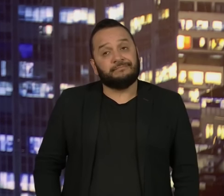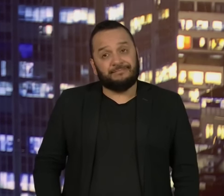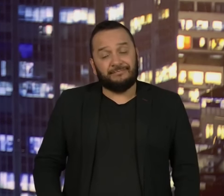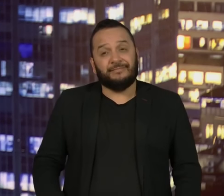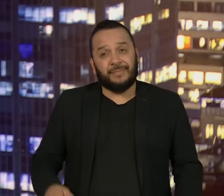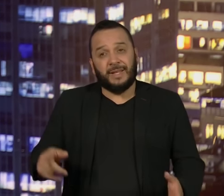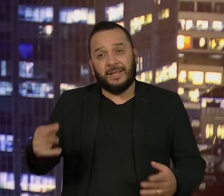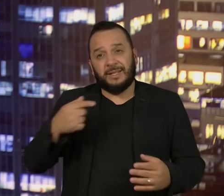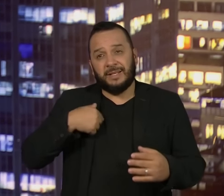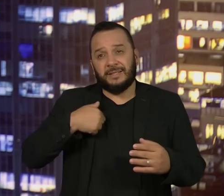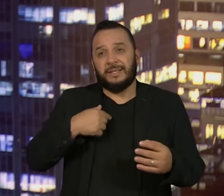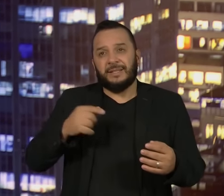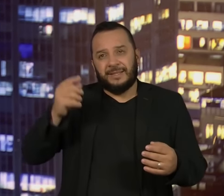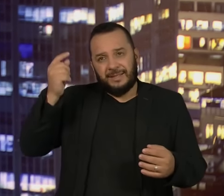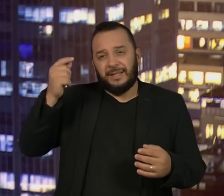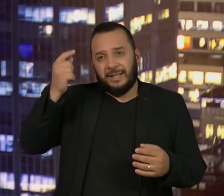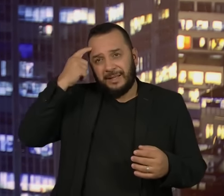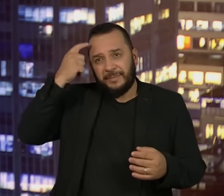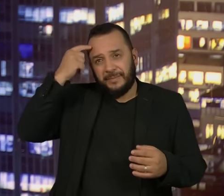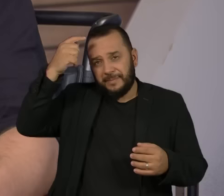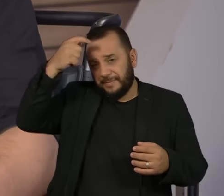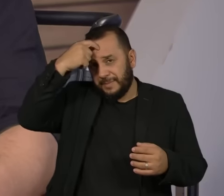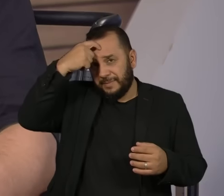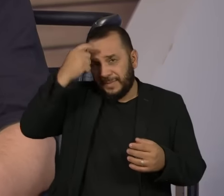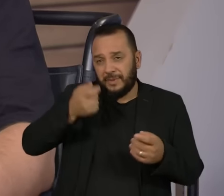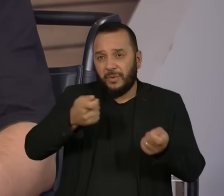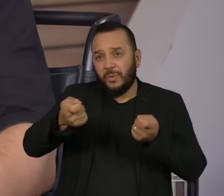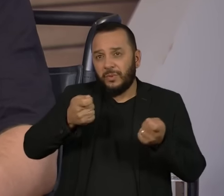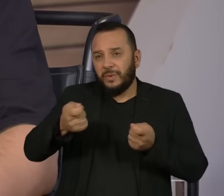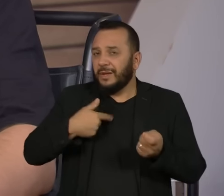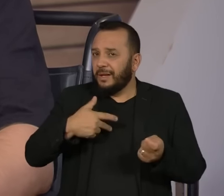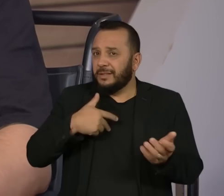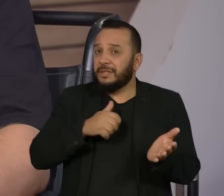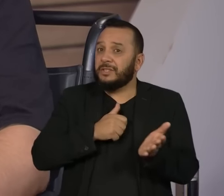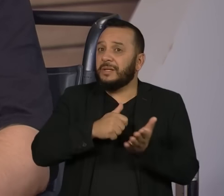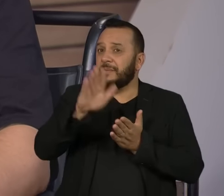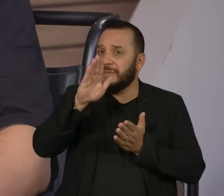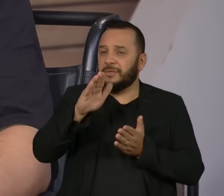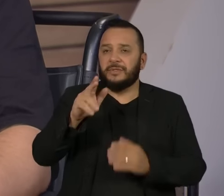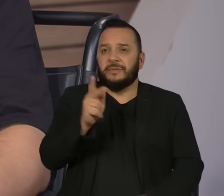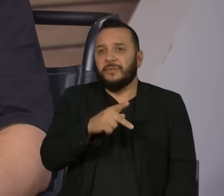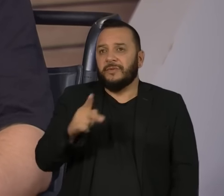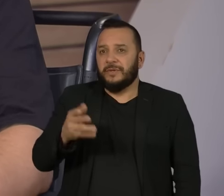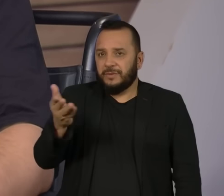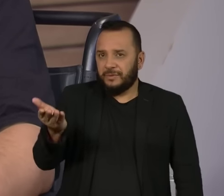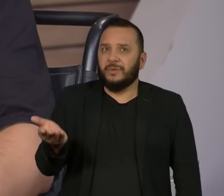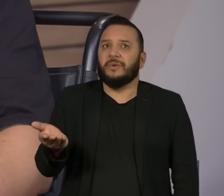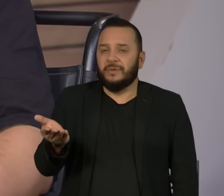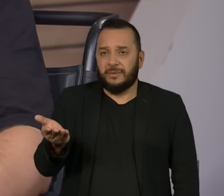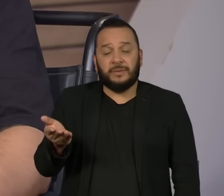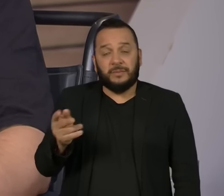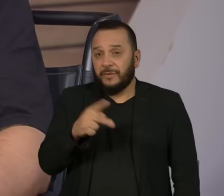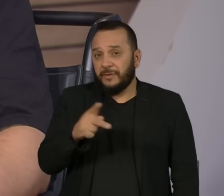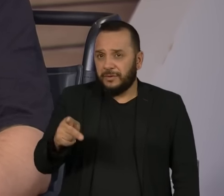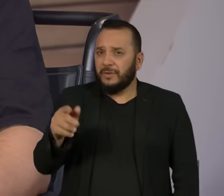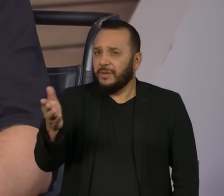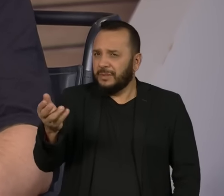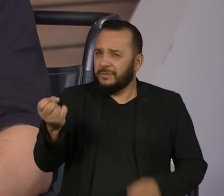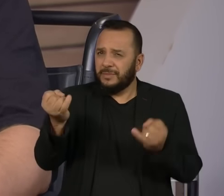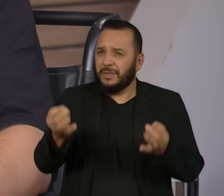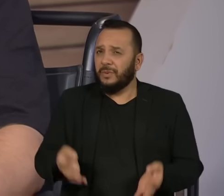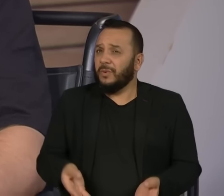essa tentativa de controle do pensamento, é tão forte que você demite um profissional que é, pelos próprios alunos, responsável